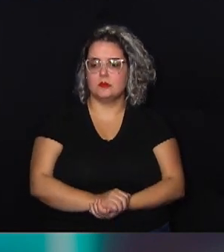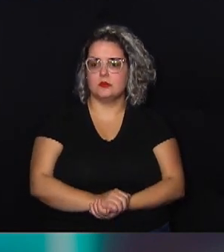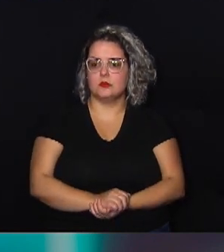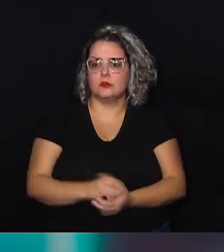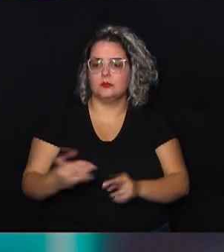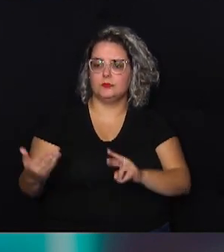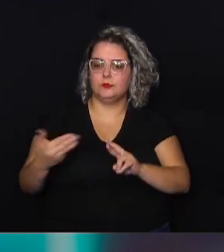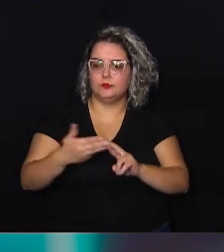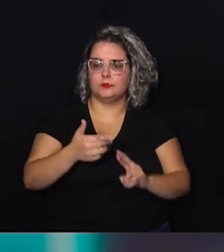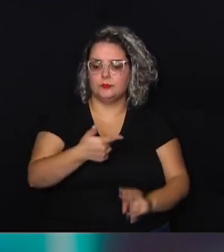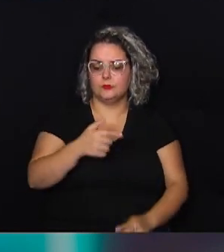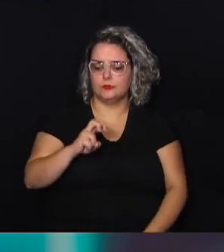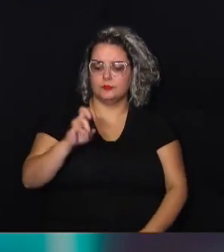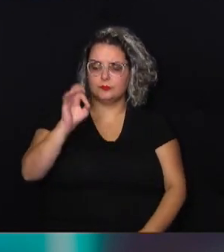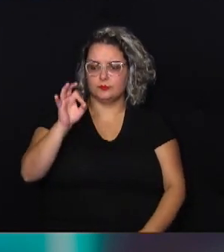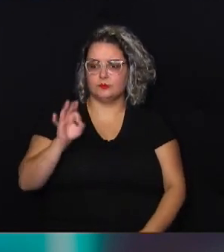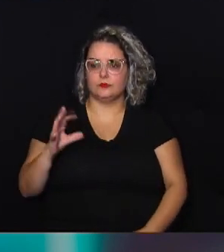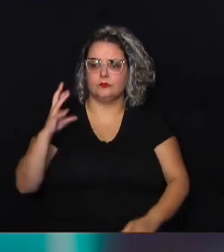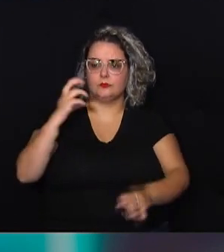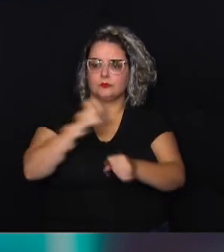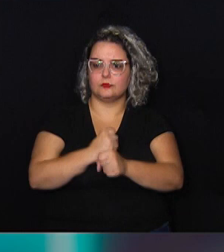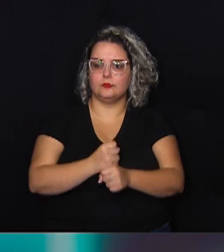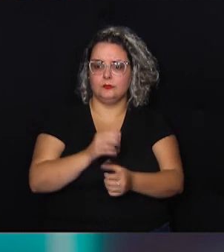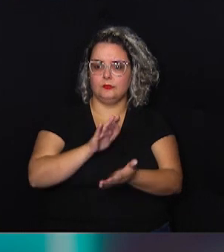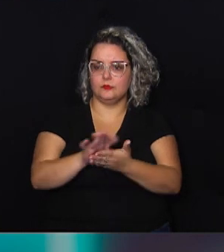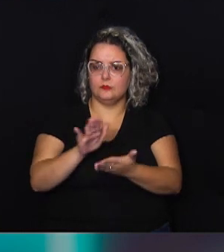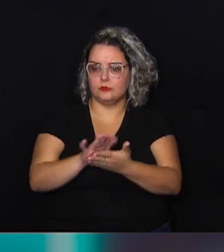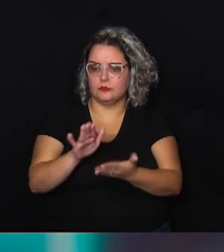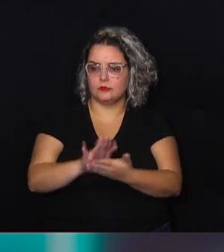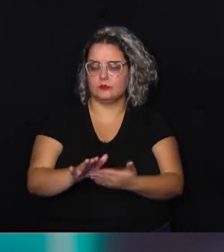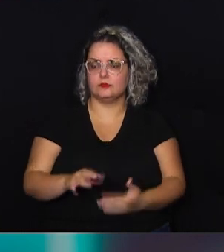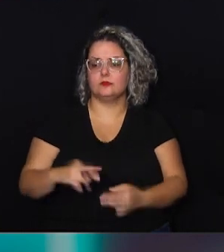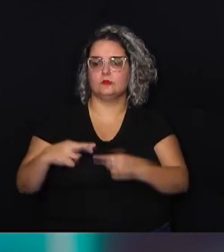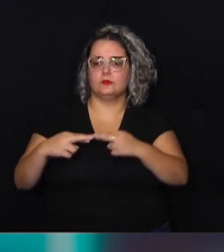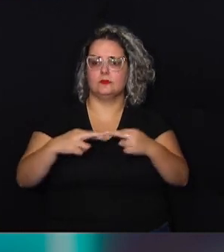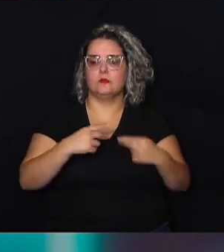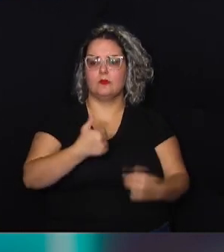Representou aí 25% do total de despesa da rede.